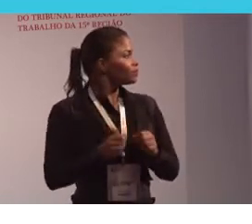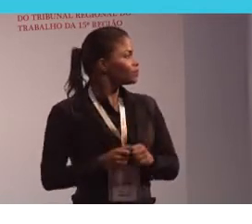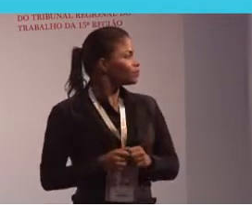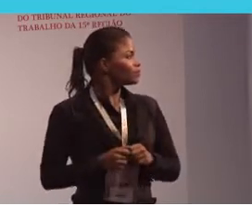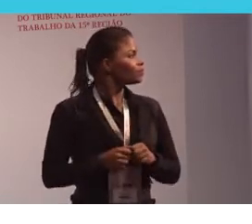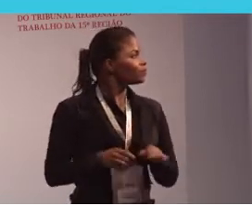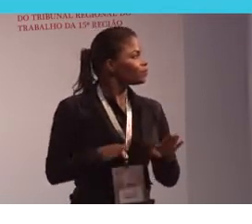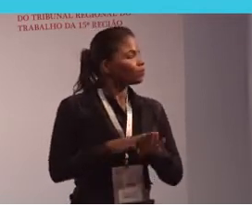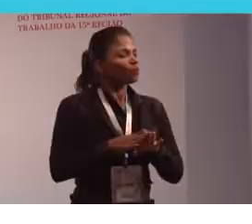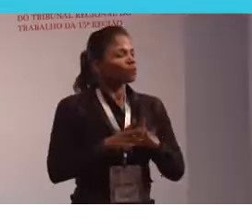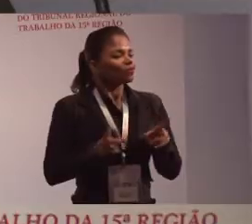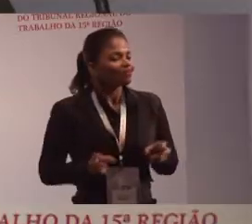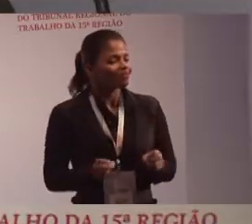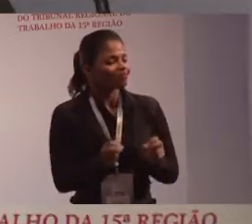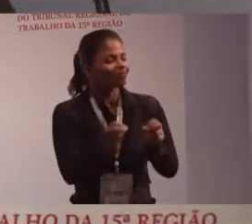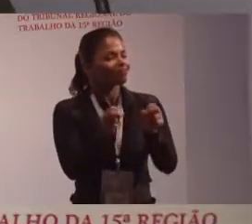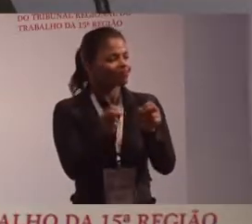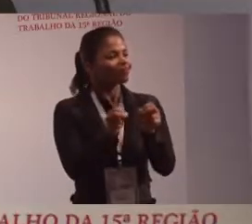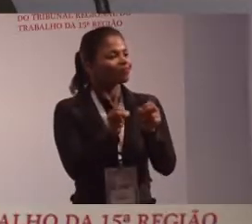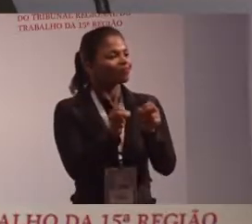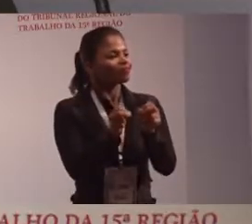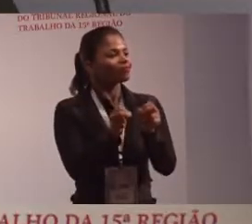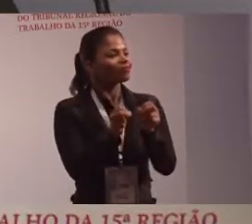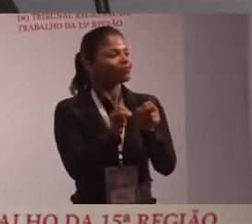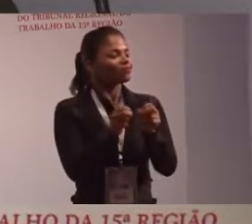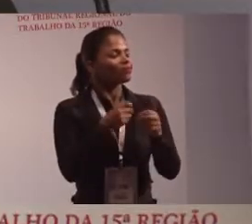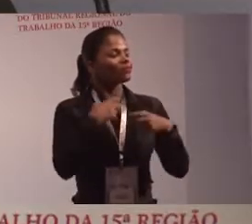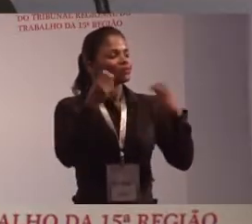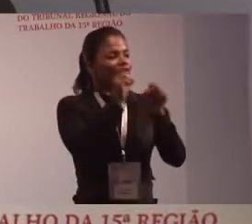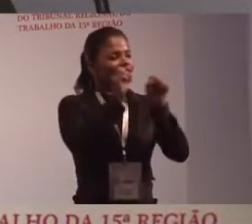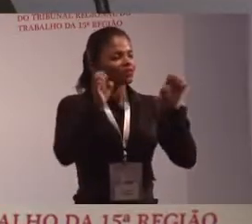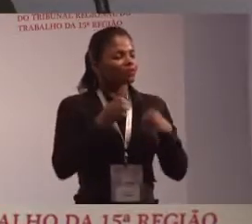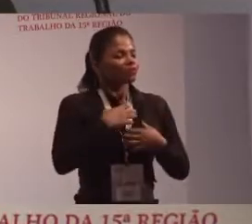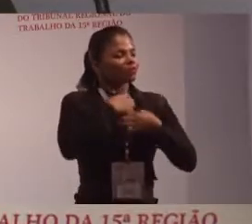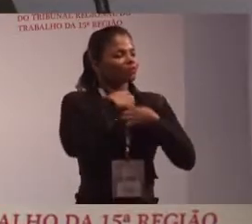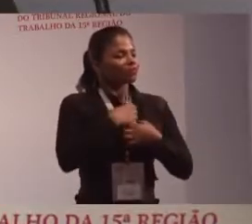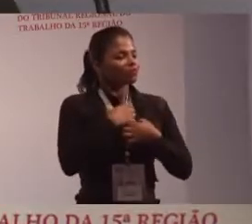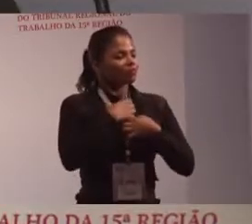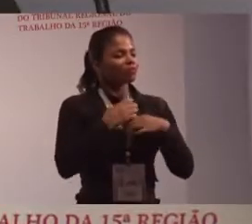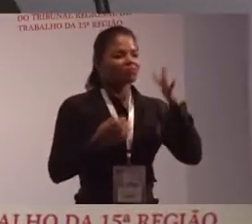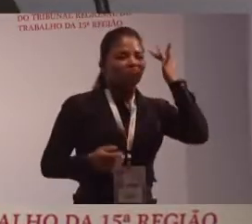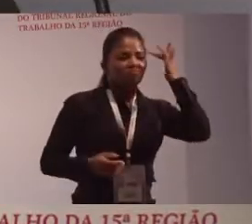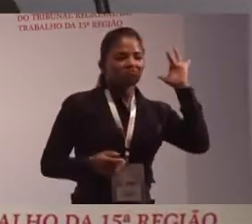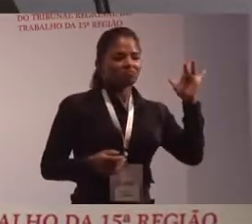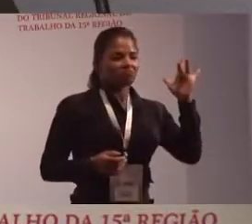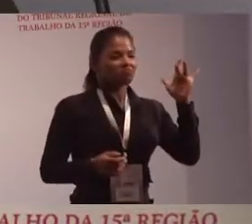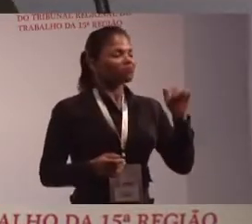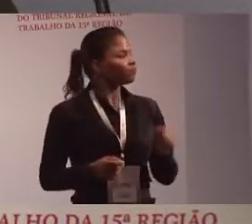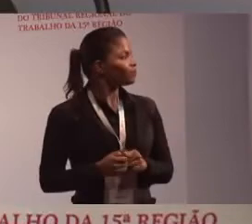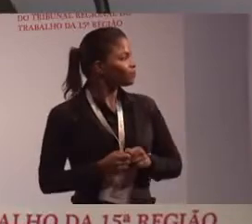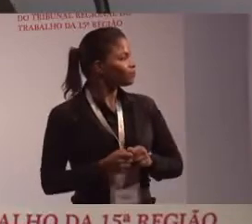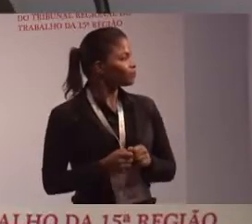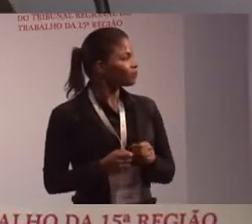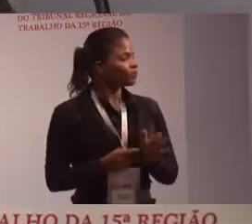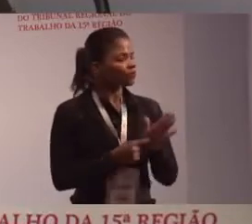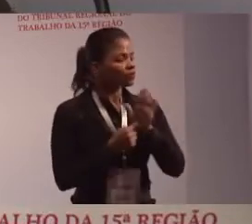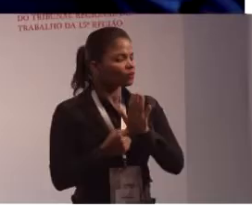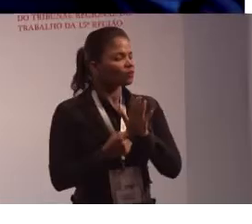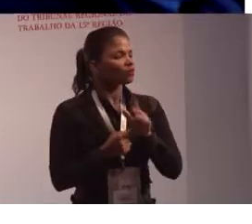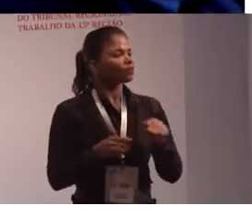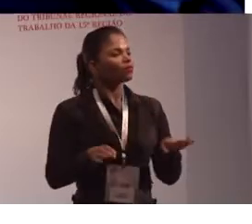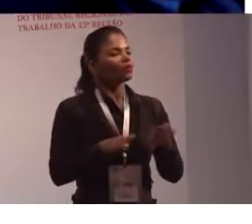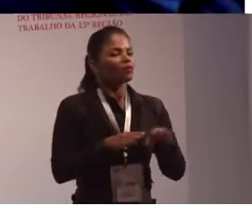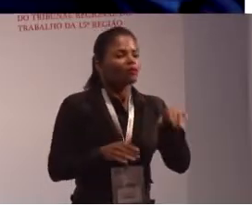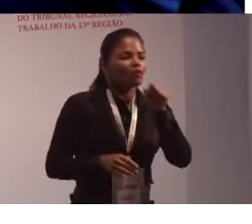a geração de tumores. Para o sistema nervoso central, a gente ainda não sabe. A demografia, mais do que trazer